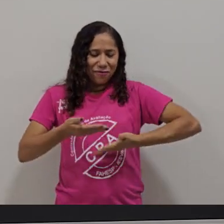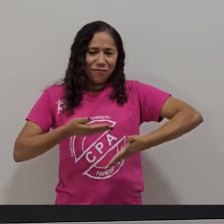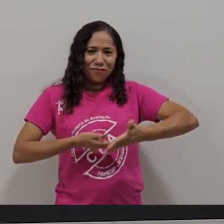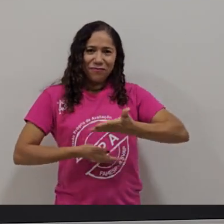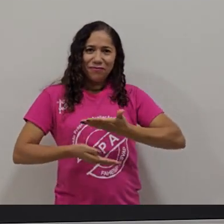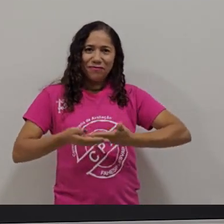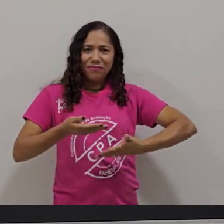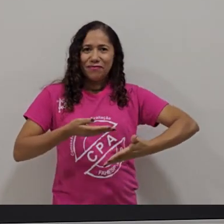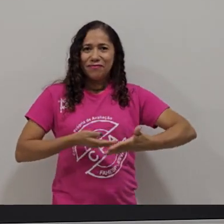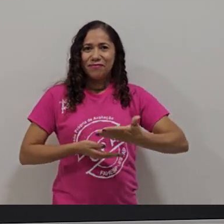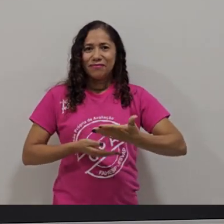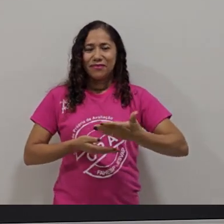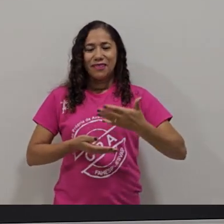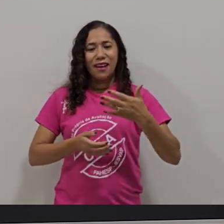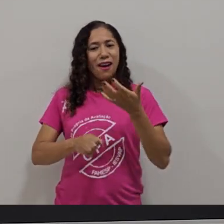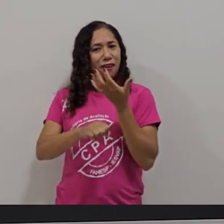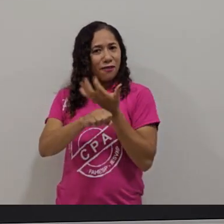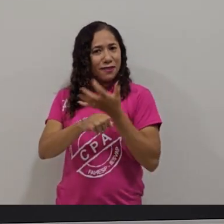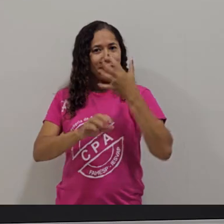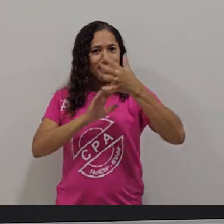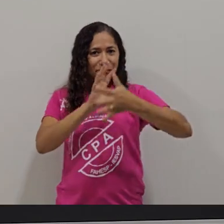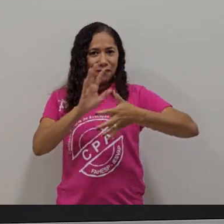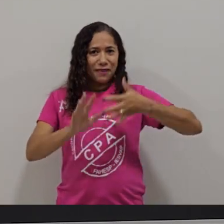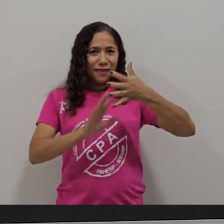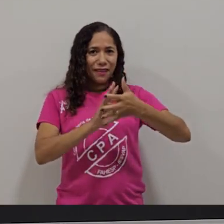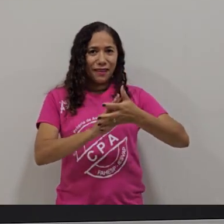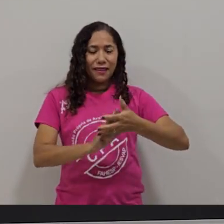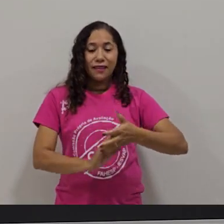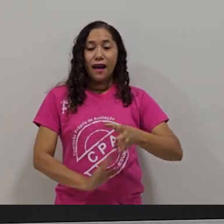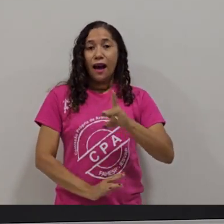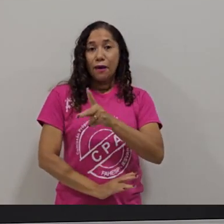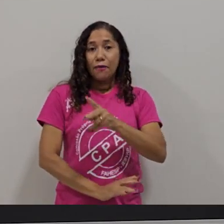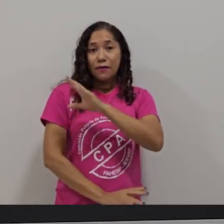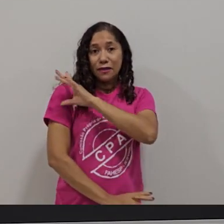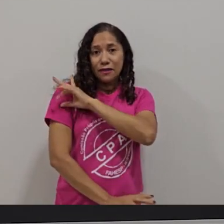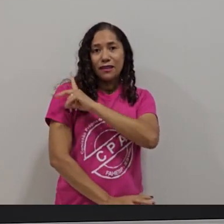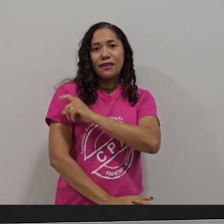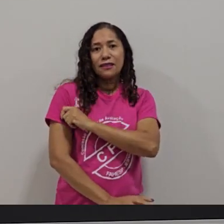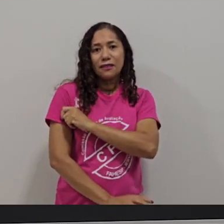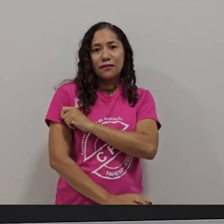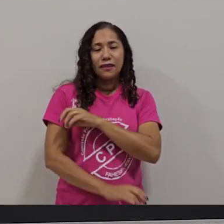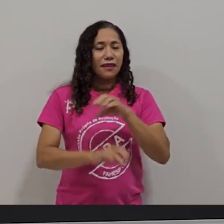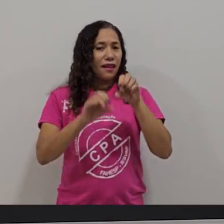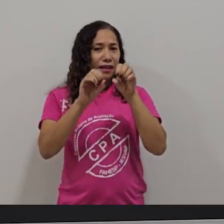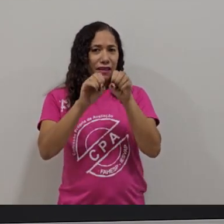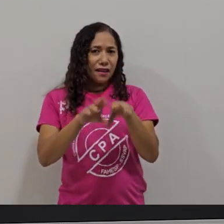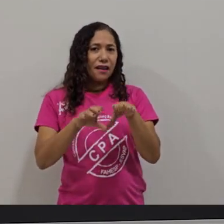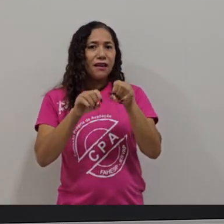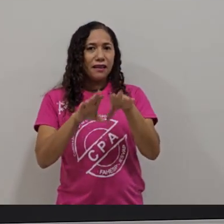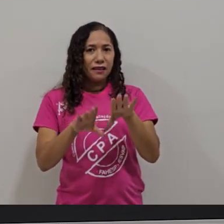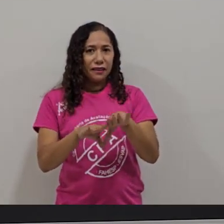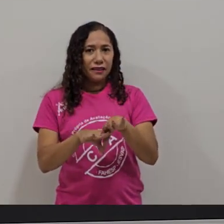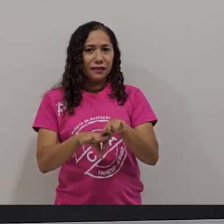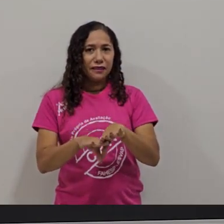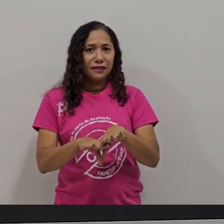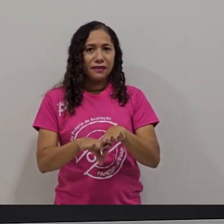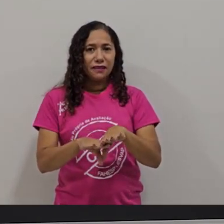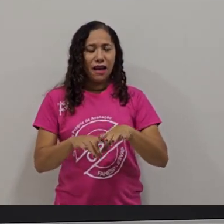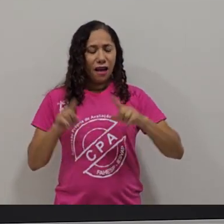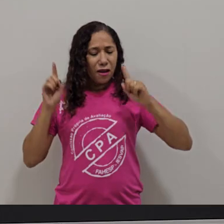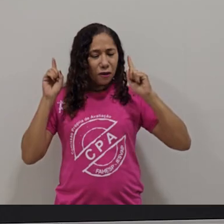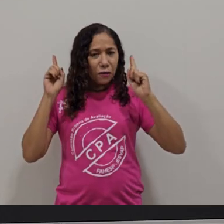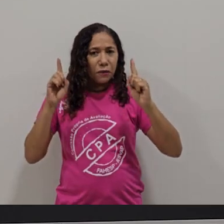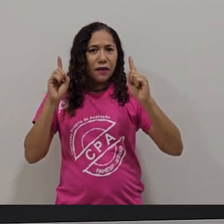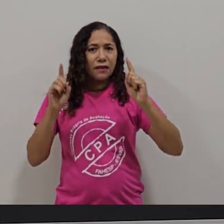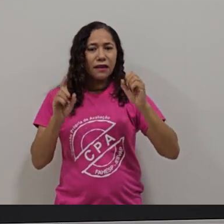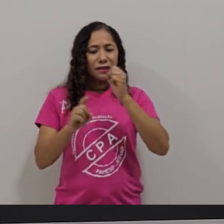envolvimento com a disciplina. A professora Clecivane, além de ministrar a disciplina de Libras, ela é uma militante da